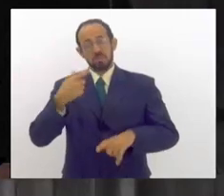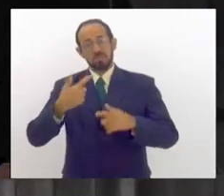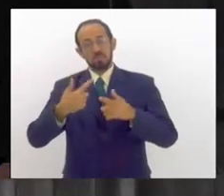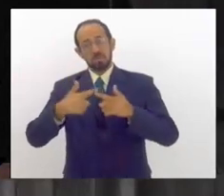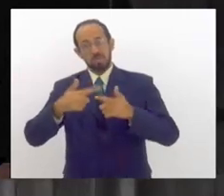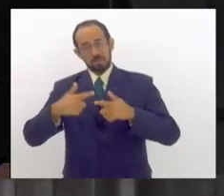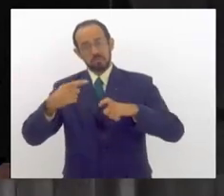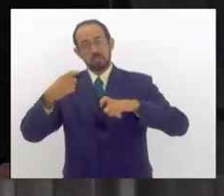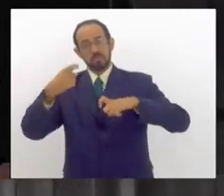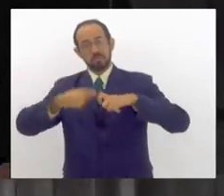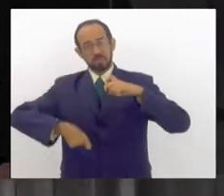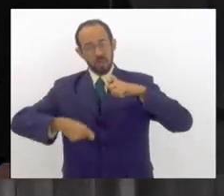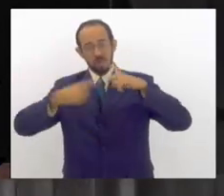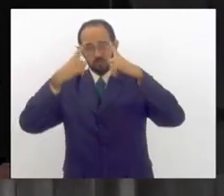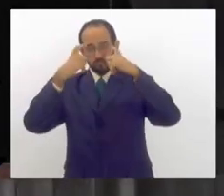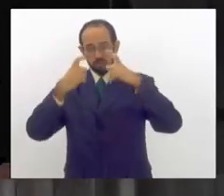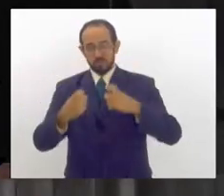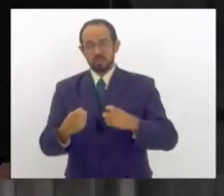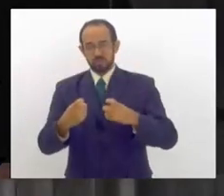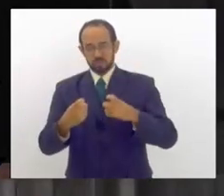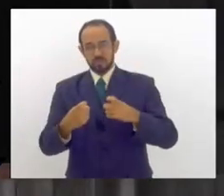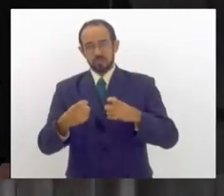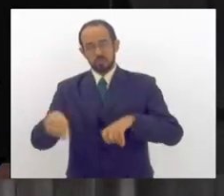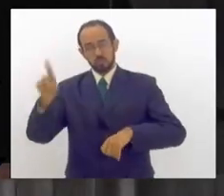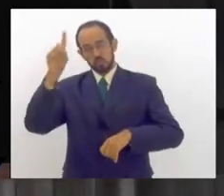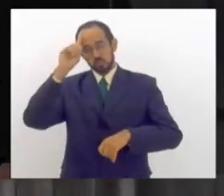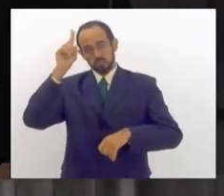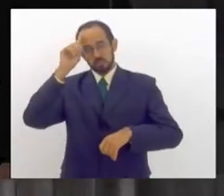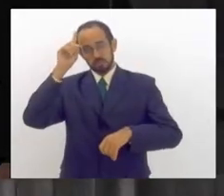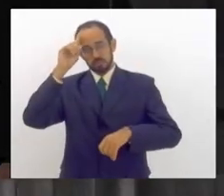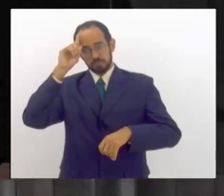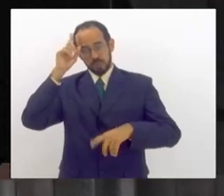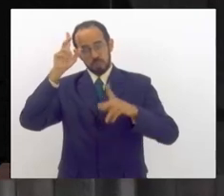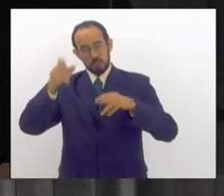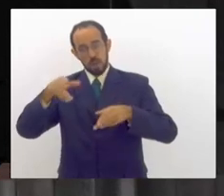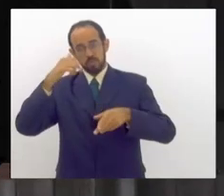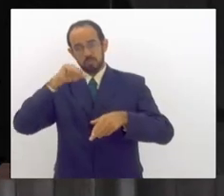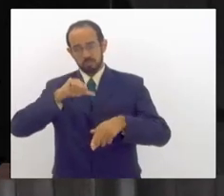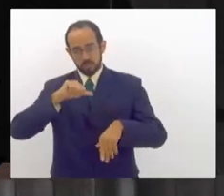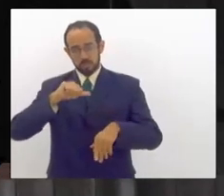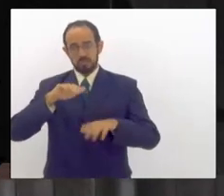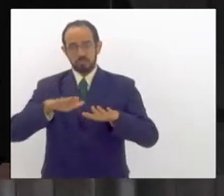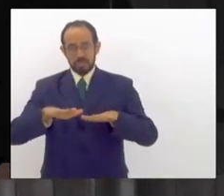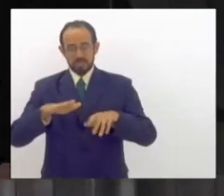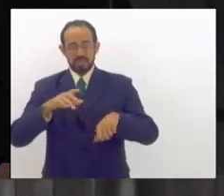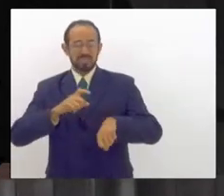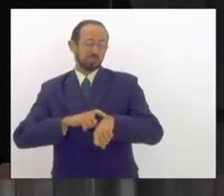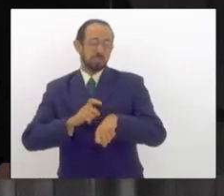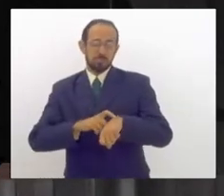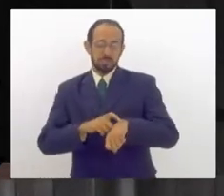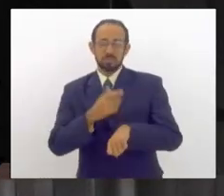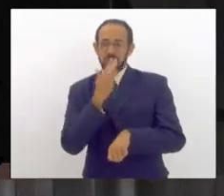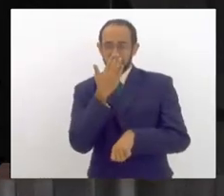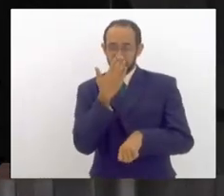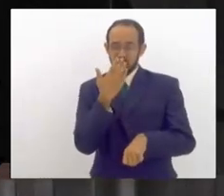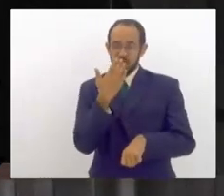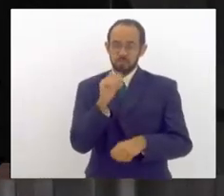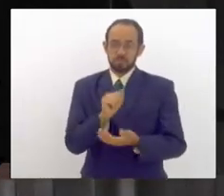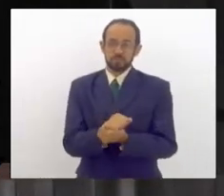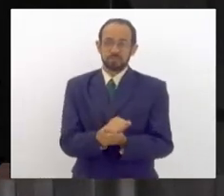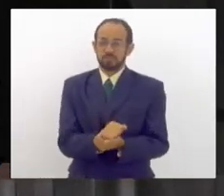sexual, violência, cotidianamente, assim como as mulheres. Mas nesse período